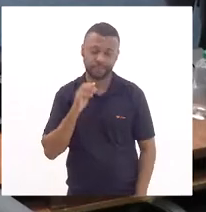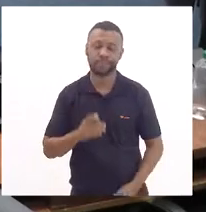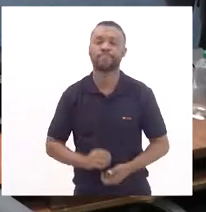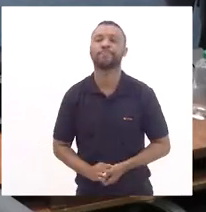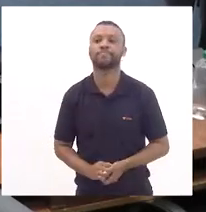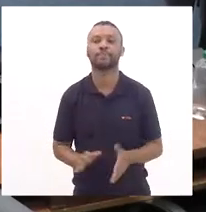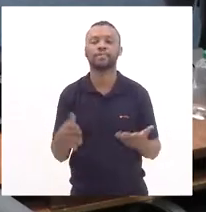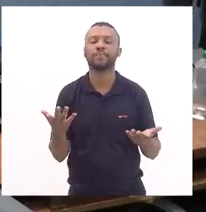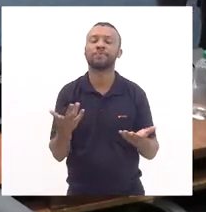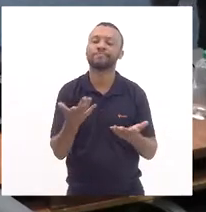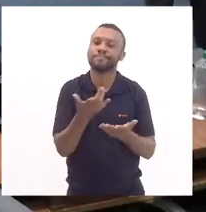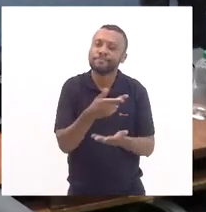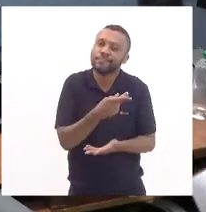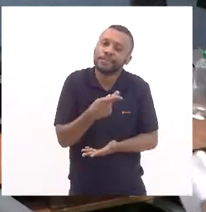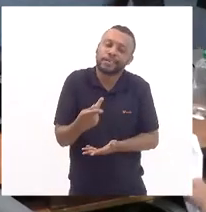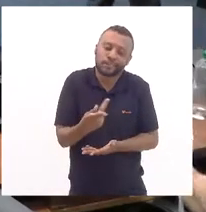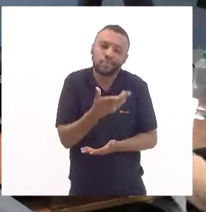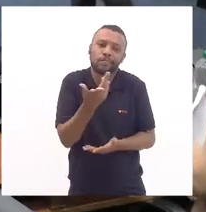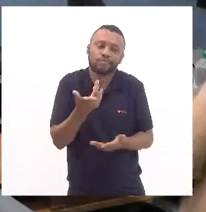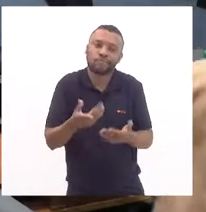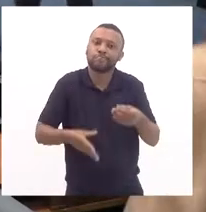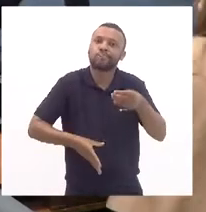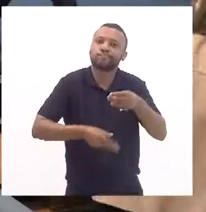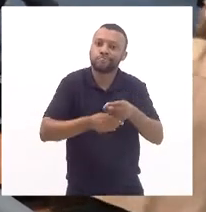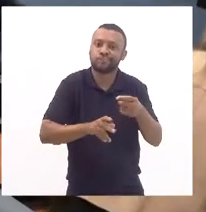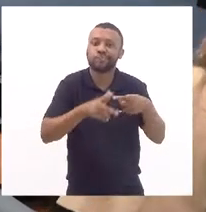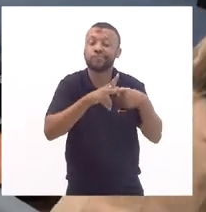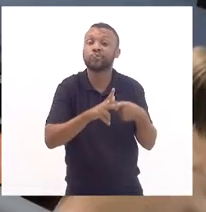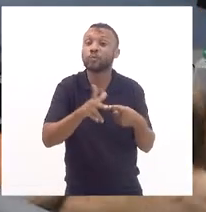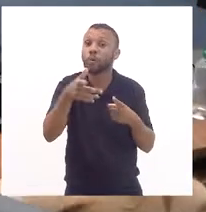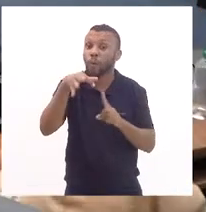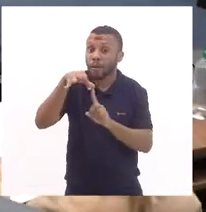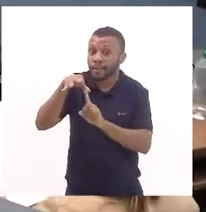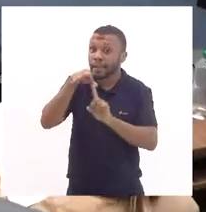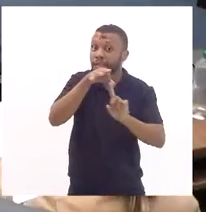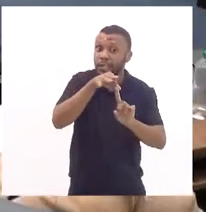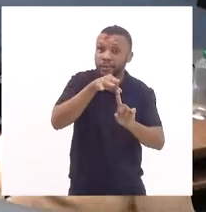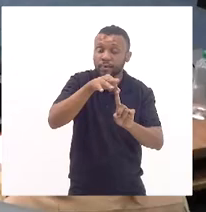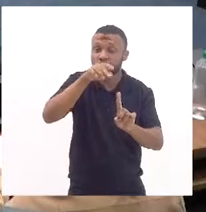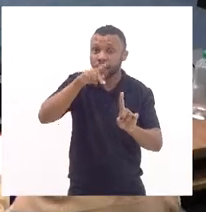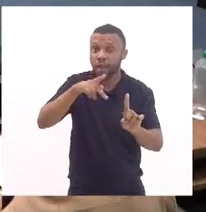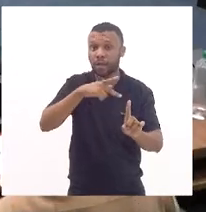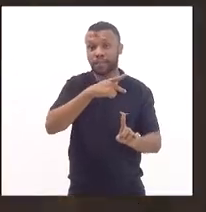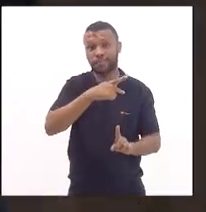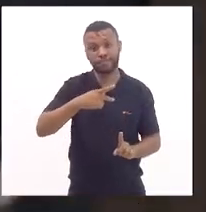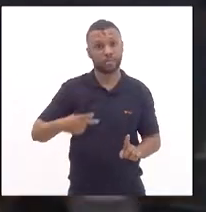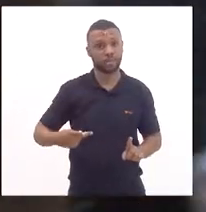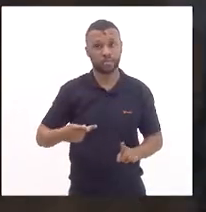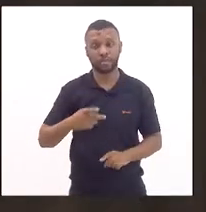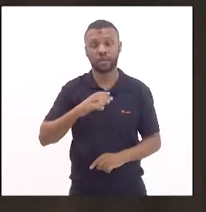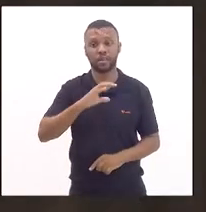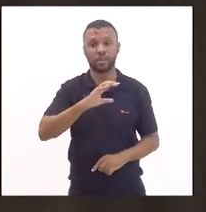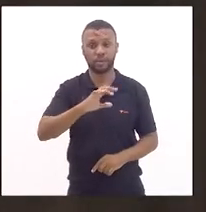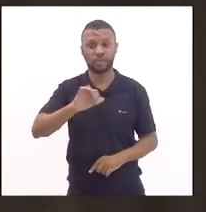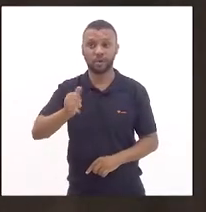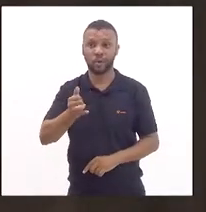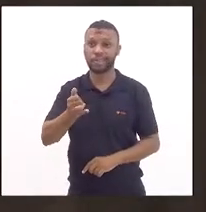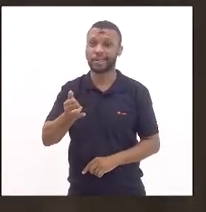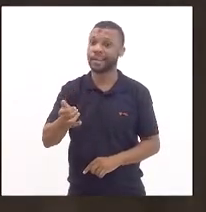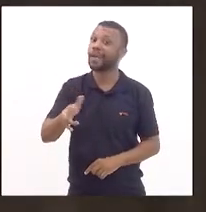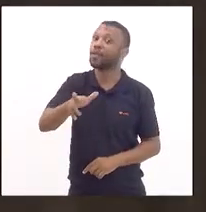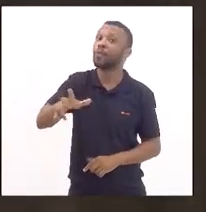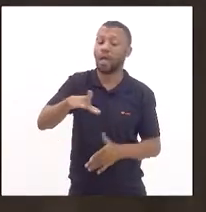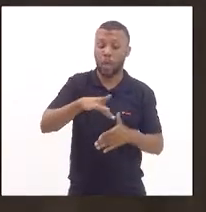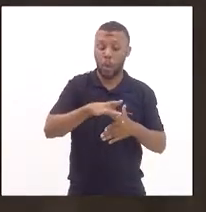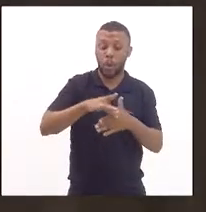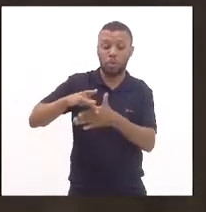Presidente, corrigindo Vossa Excelência, por delegação do presidente da CCJ, e não